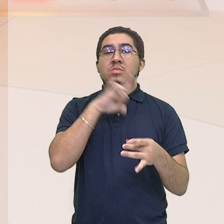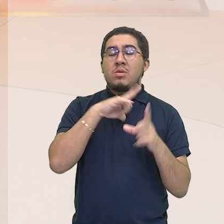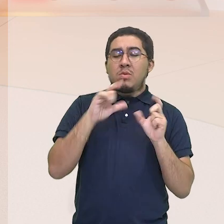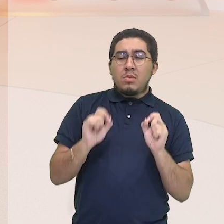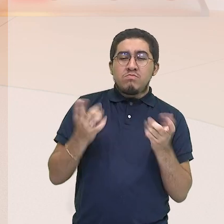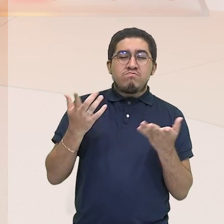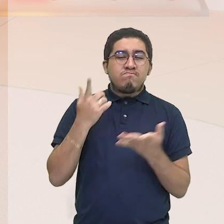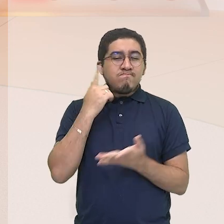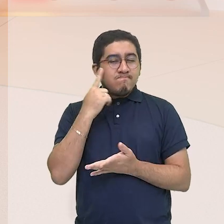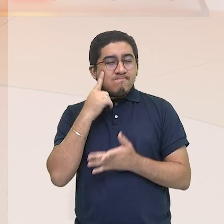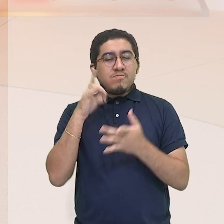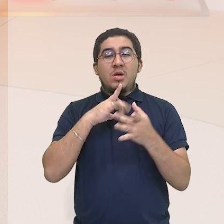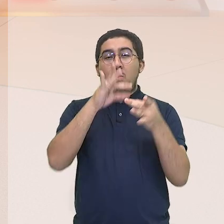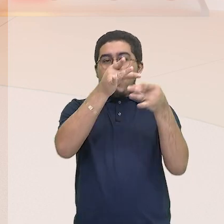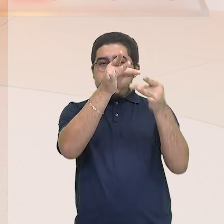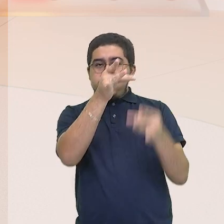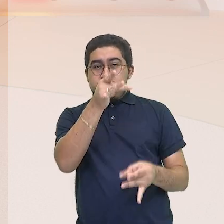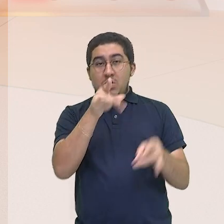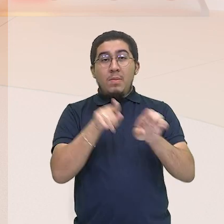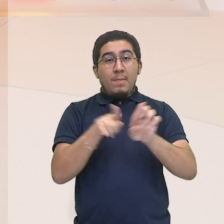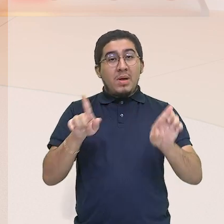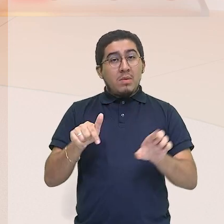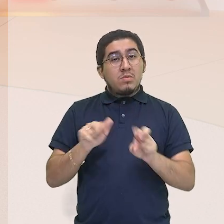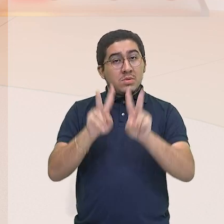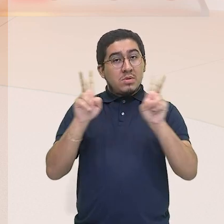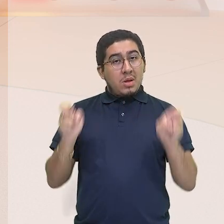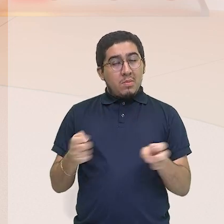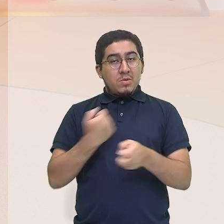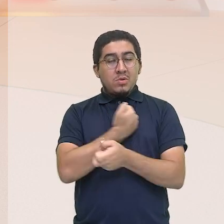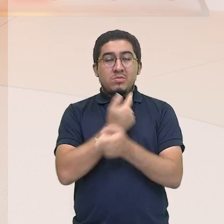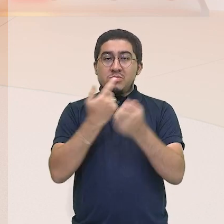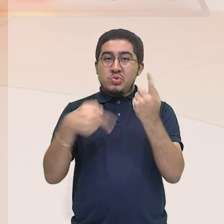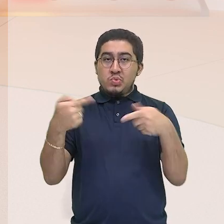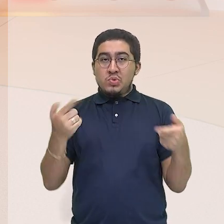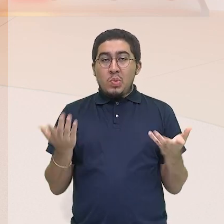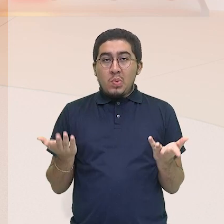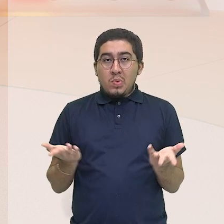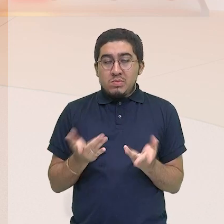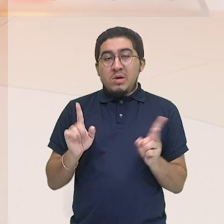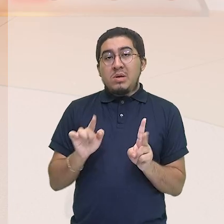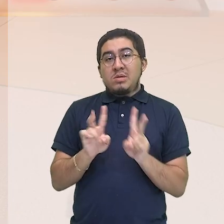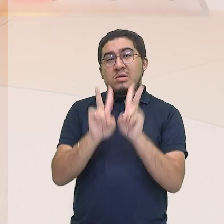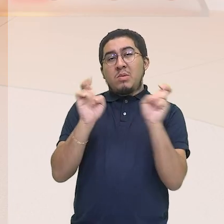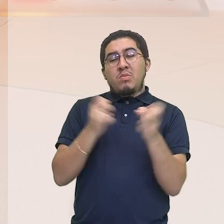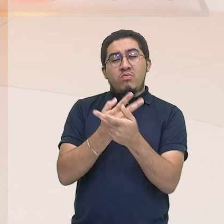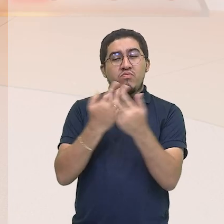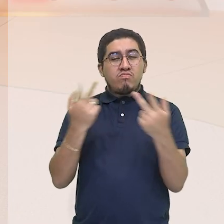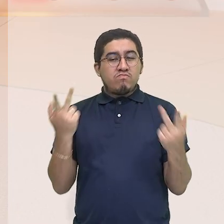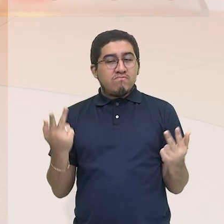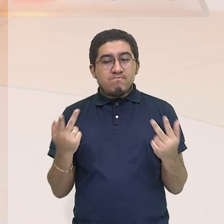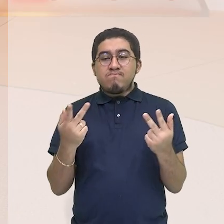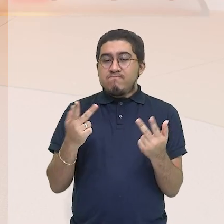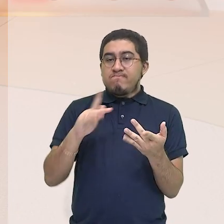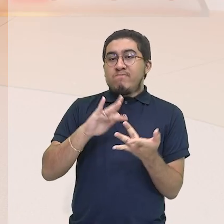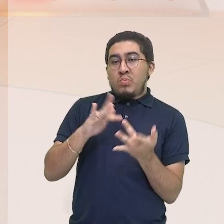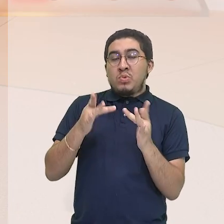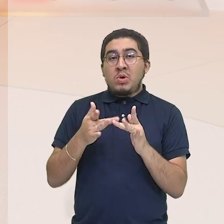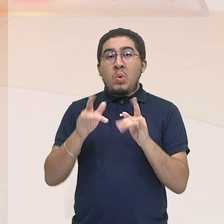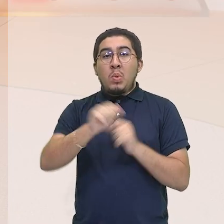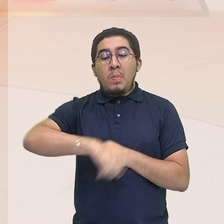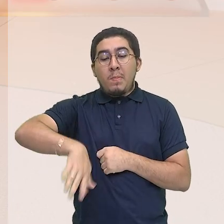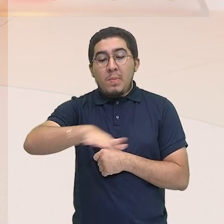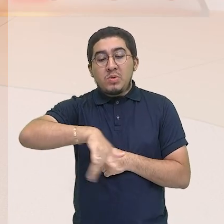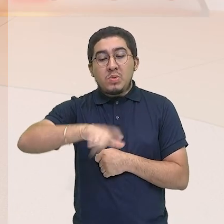bem alongado, mas ele trata de um assunto que nós iremos trabalhar sobre diversos aspectos no âmbito